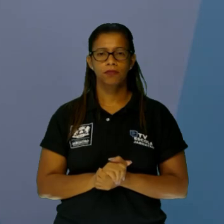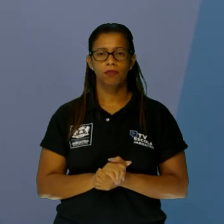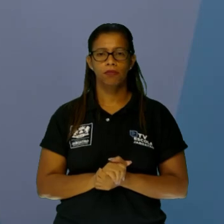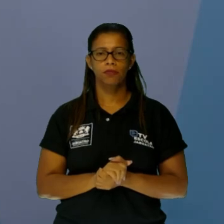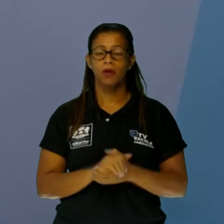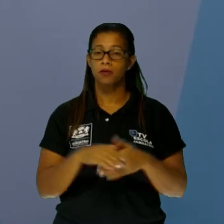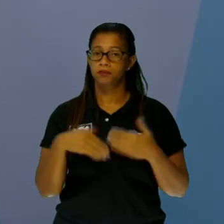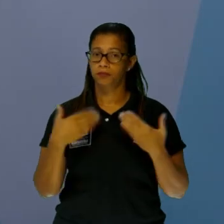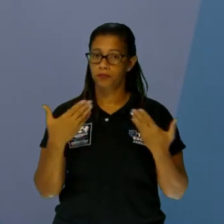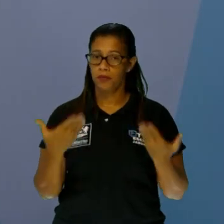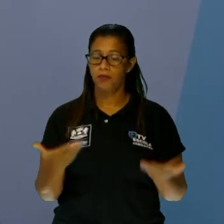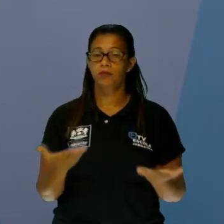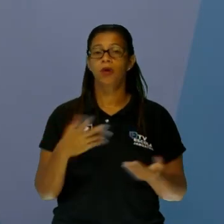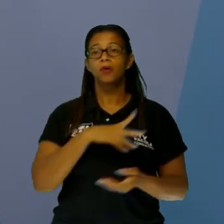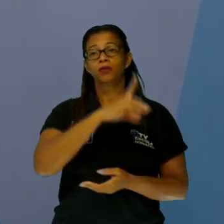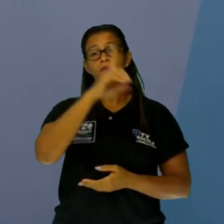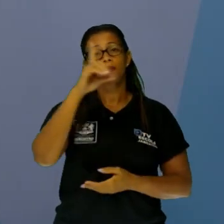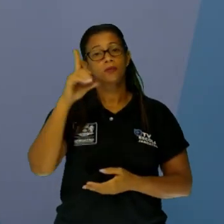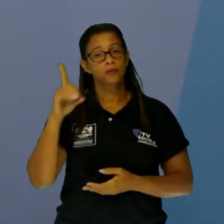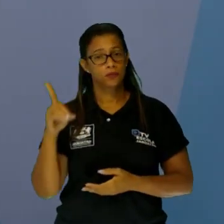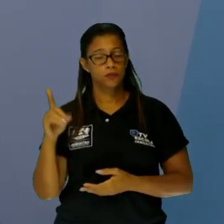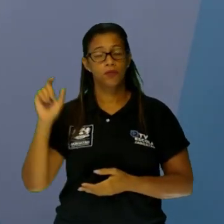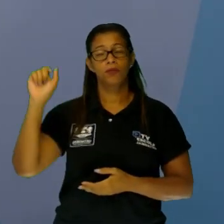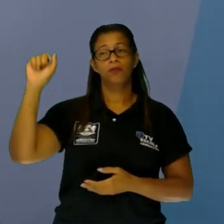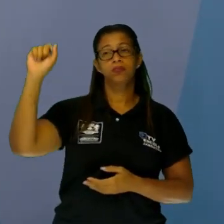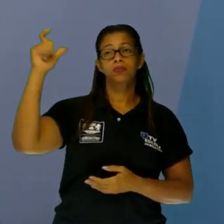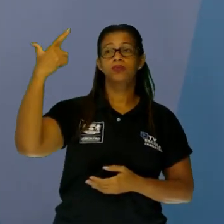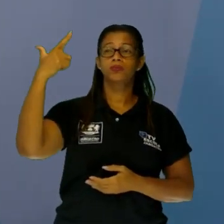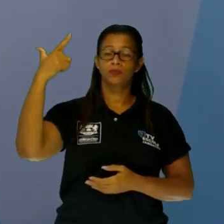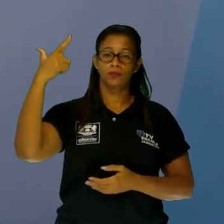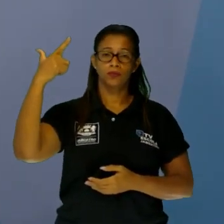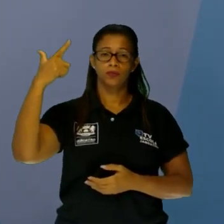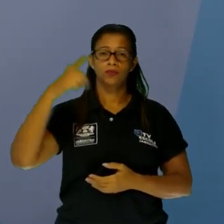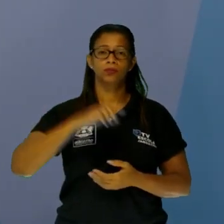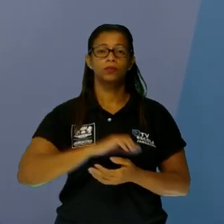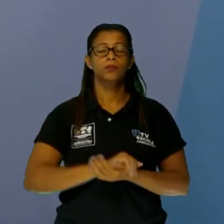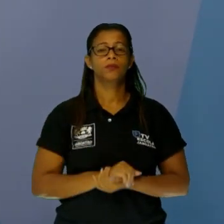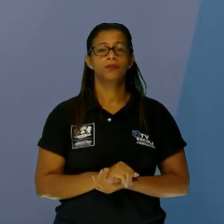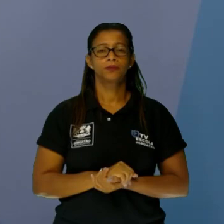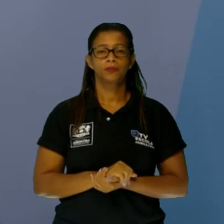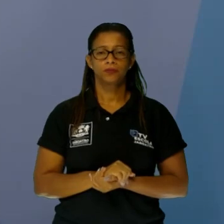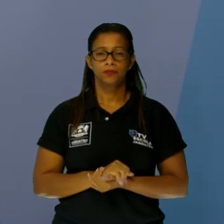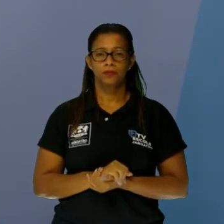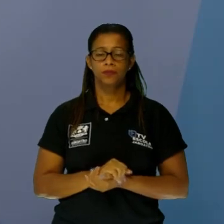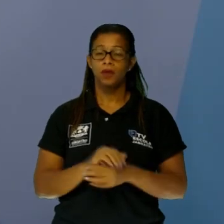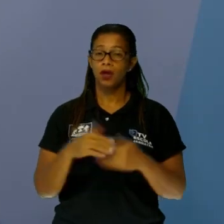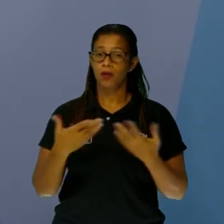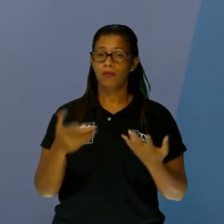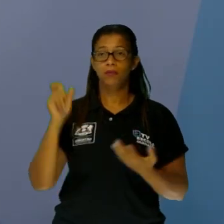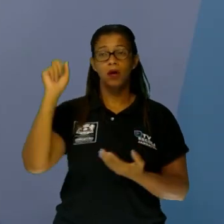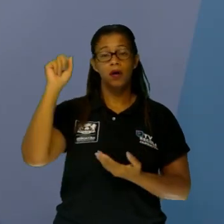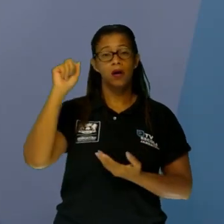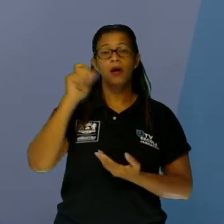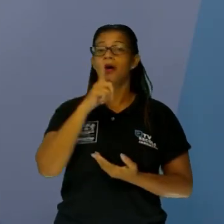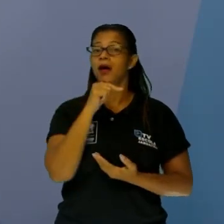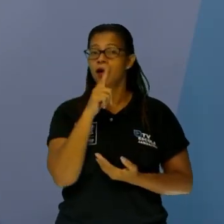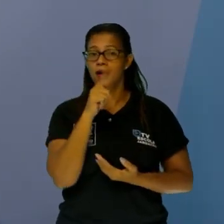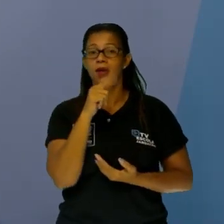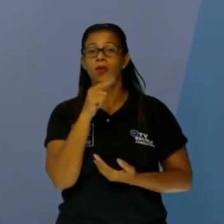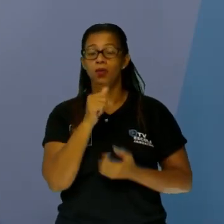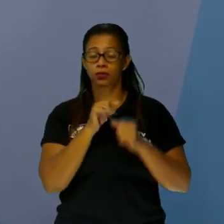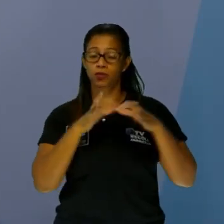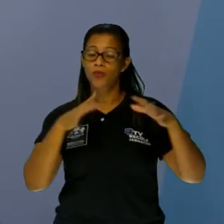dia ensolarado, né? É um dia ensolarado. Então, a água do mar deve